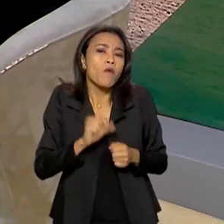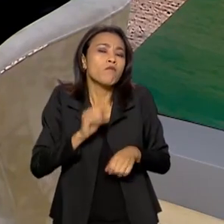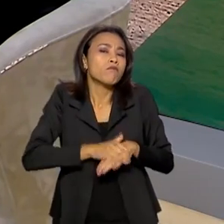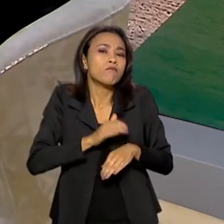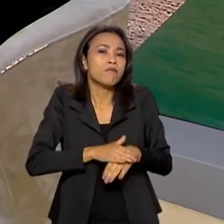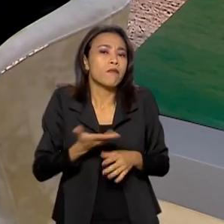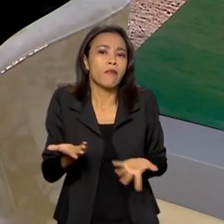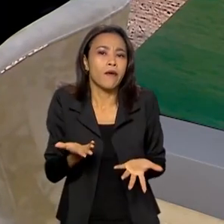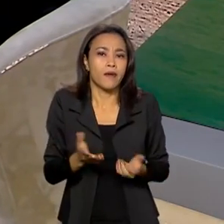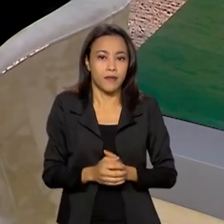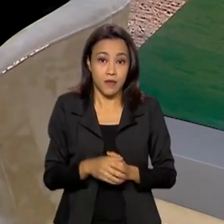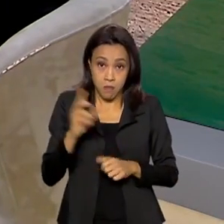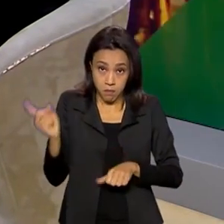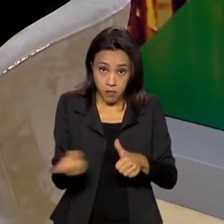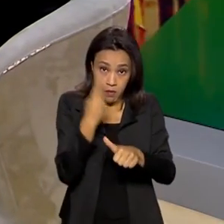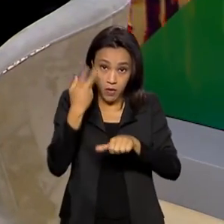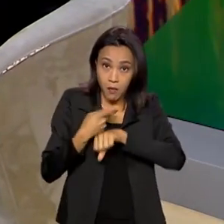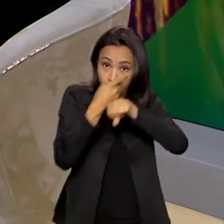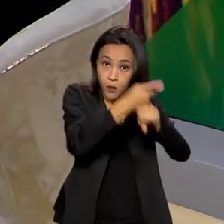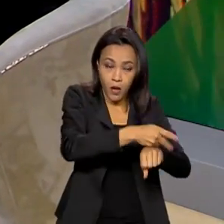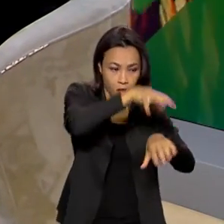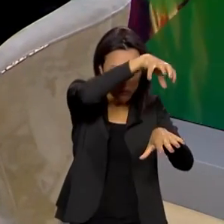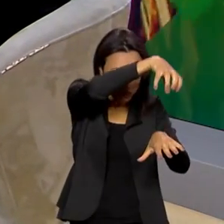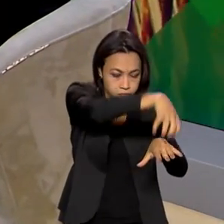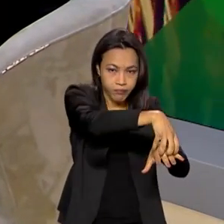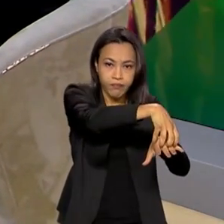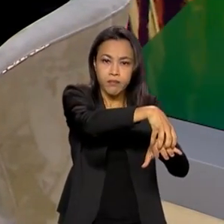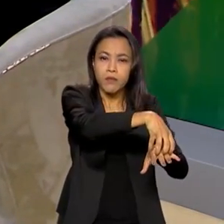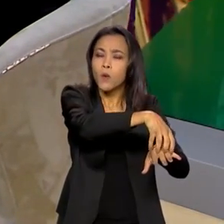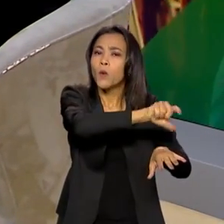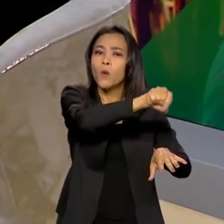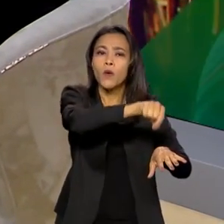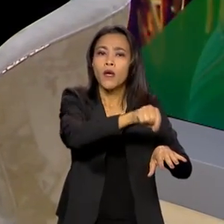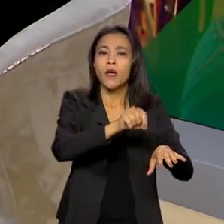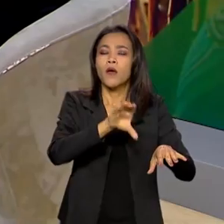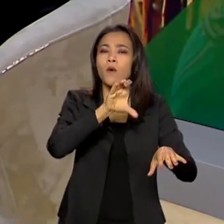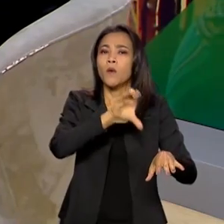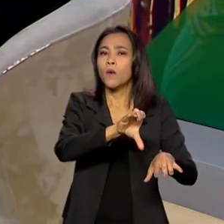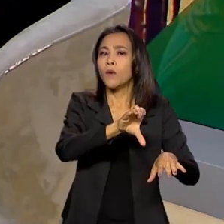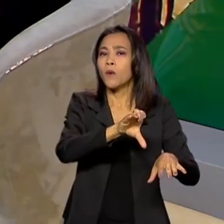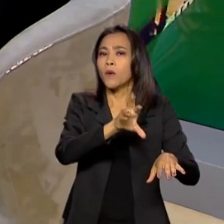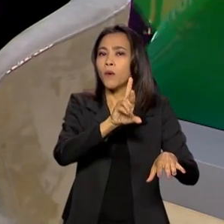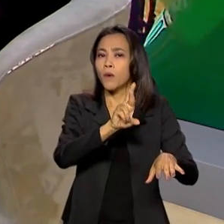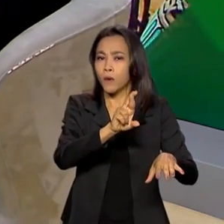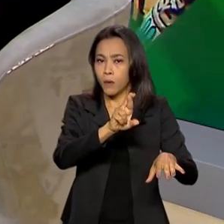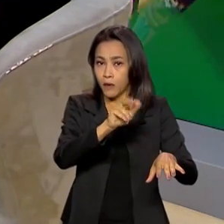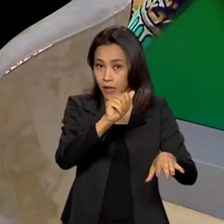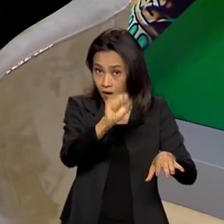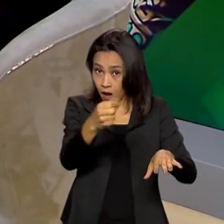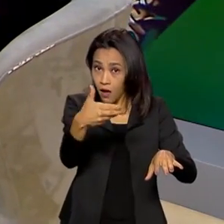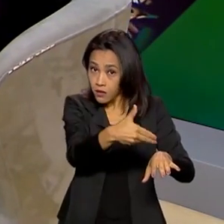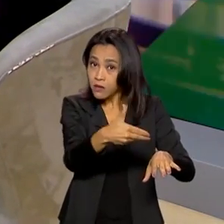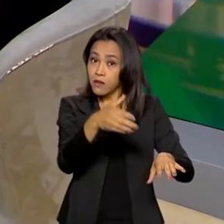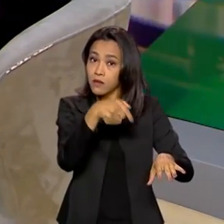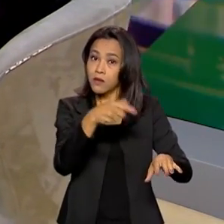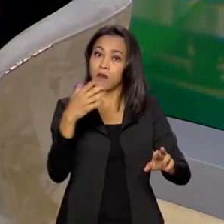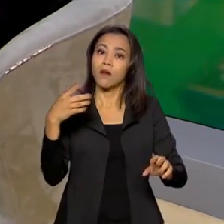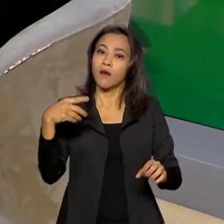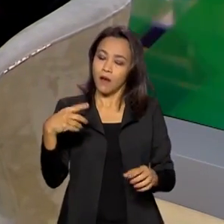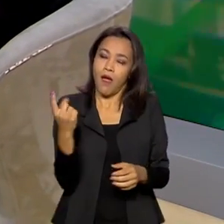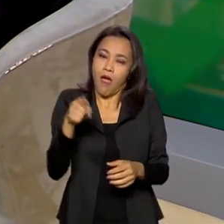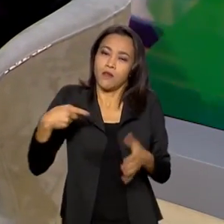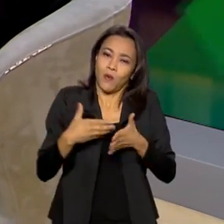referência em assistência social no município e ali se cadastrar no cade único esse é o caminho Ministro esse é o caminho o caminho é o cadastro